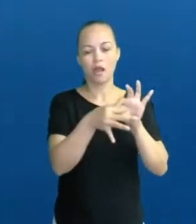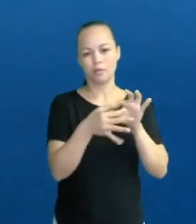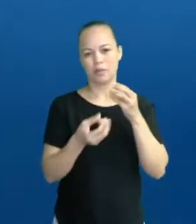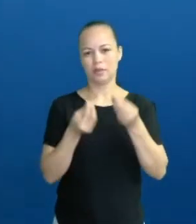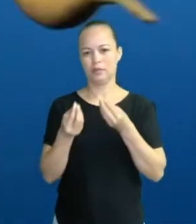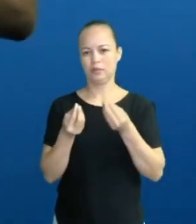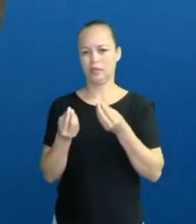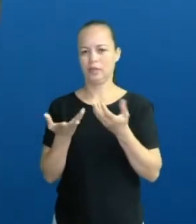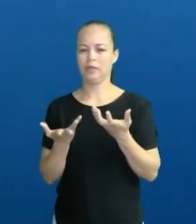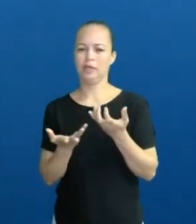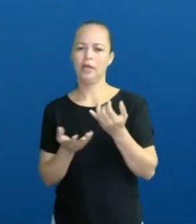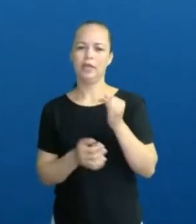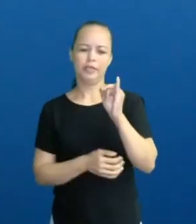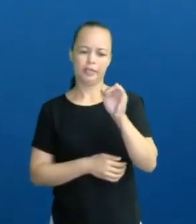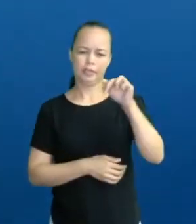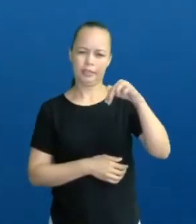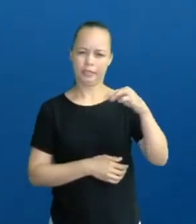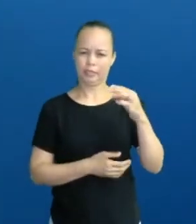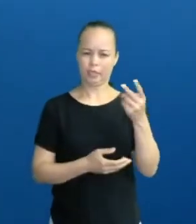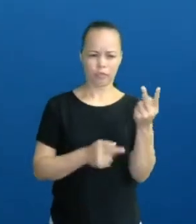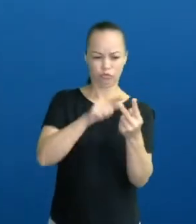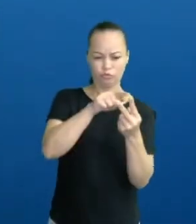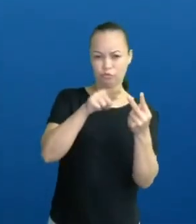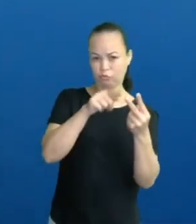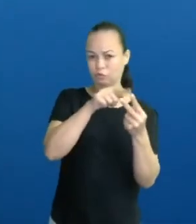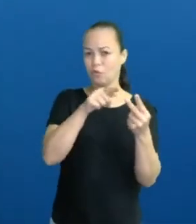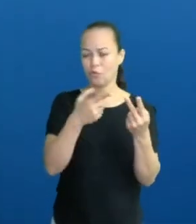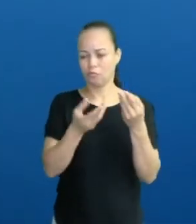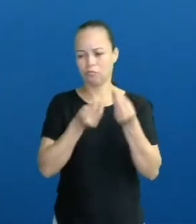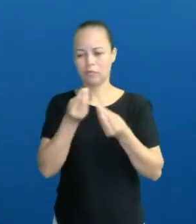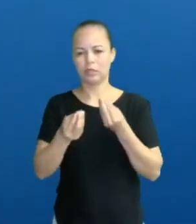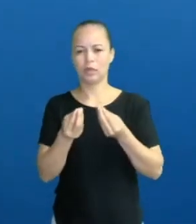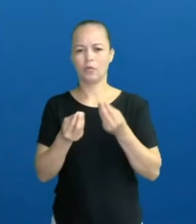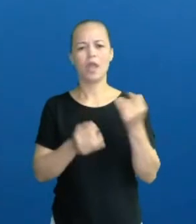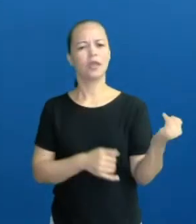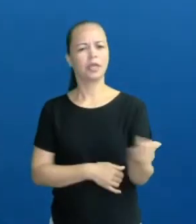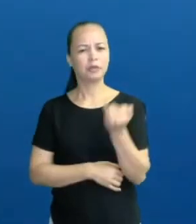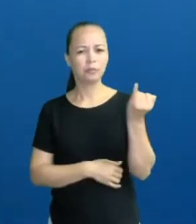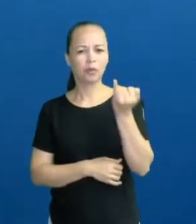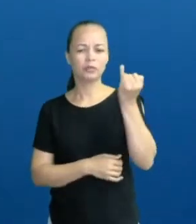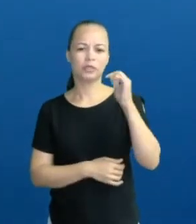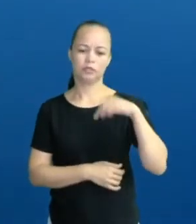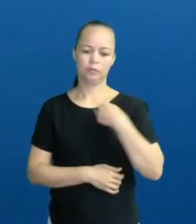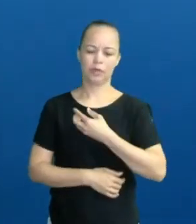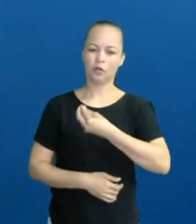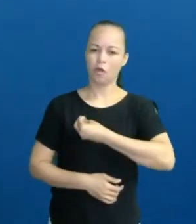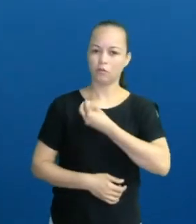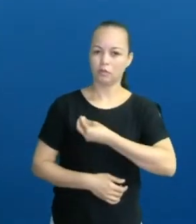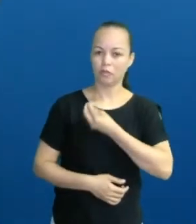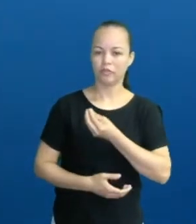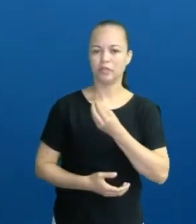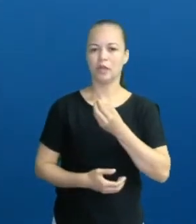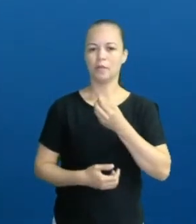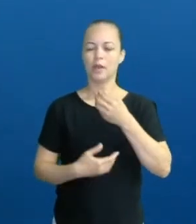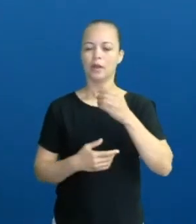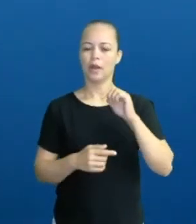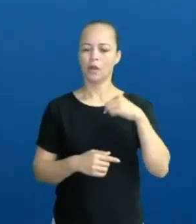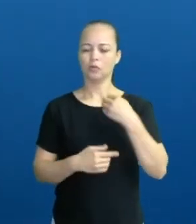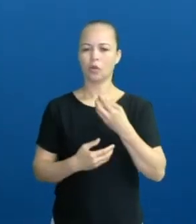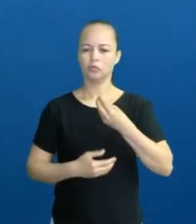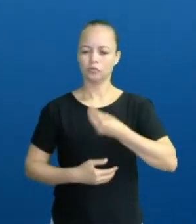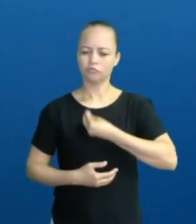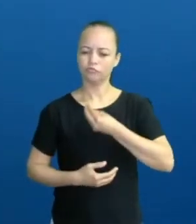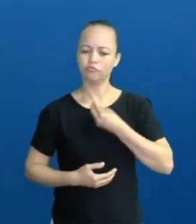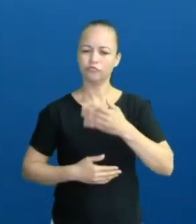químicas, seja ela intermolecular, intramolecular, eu vou falar de um tipo de ligação química que é muito importante para a nossa vida, para o nosso viver, que